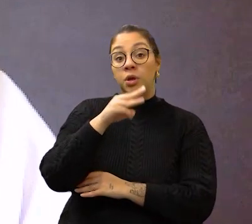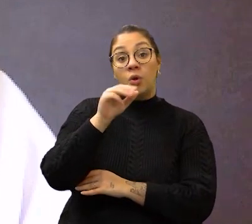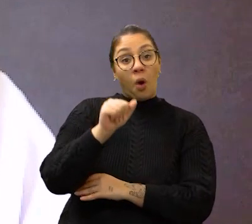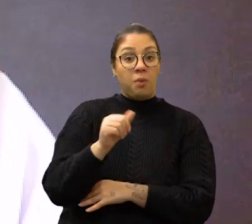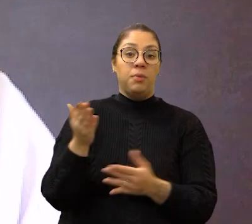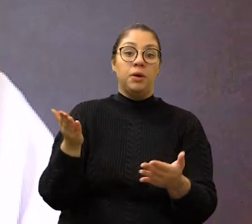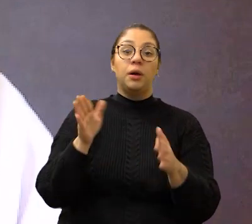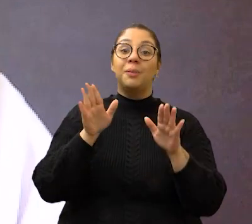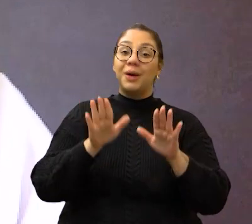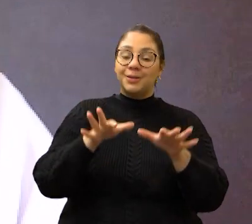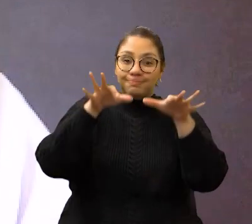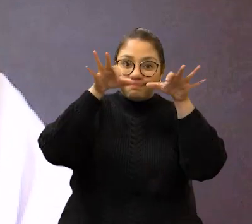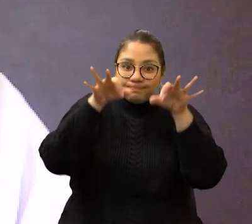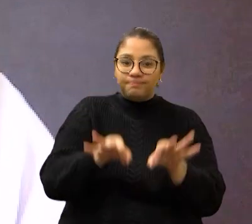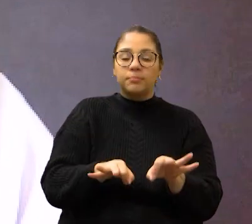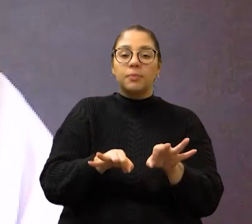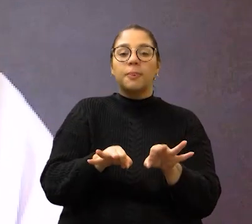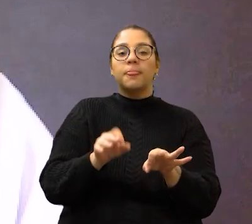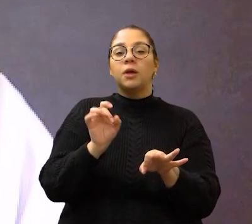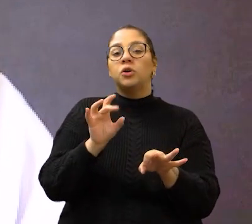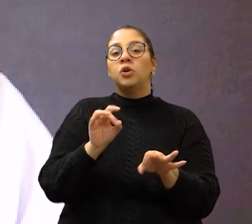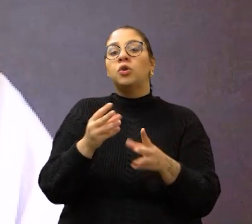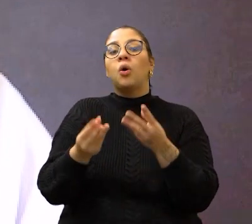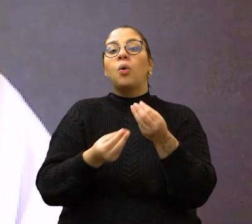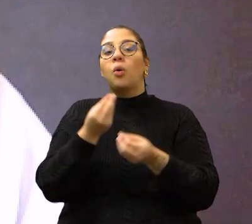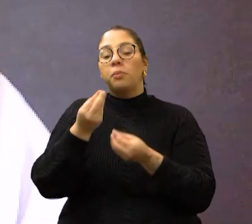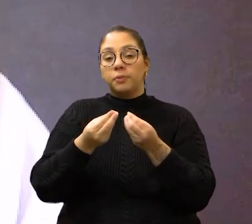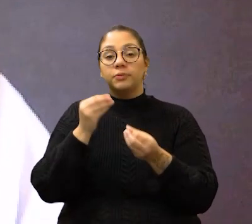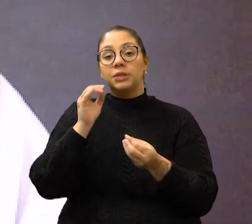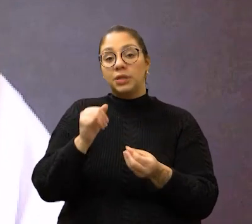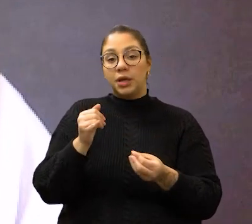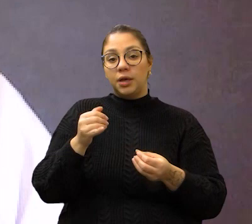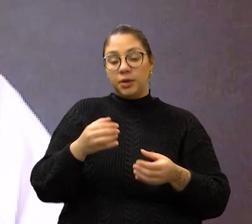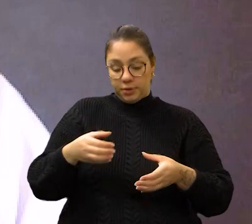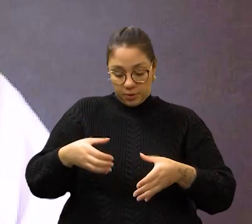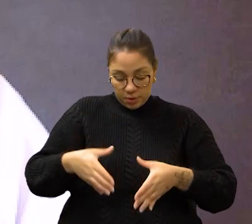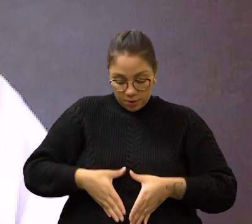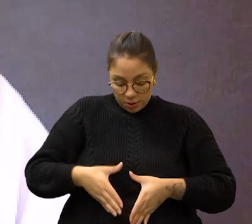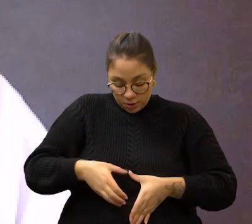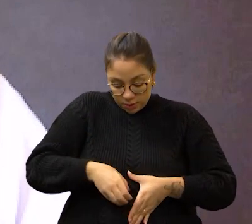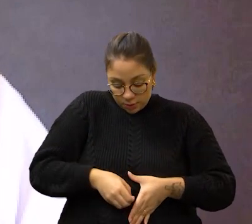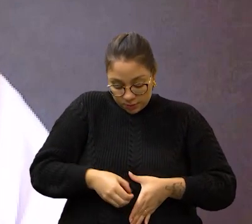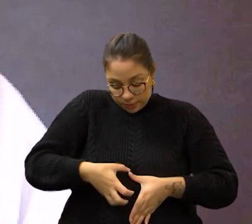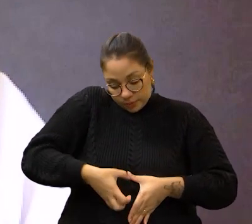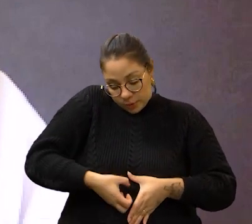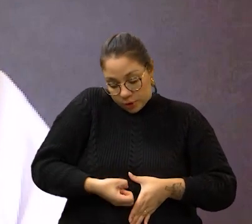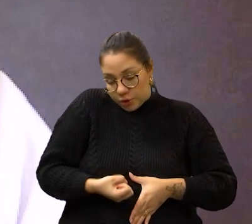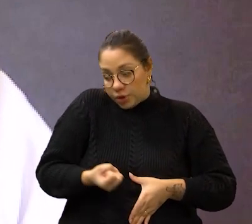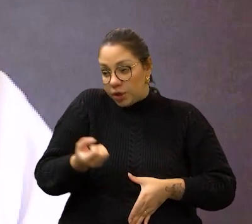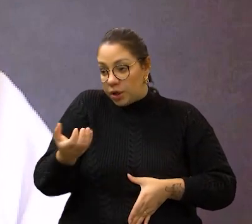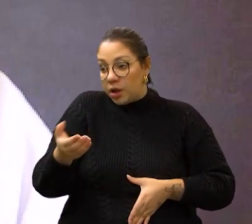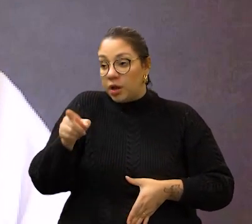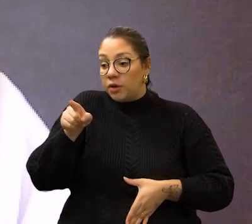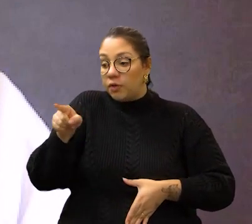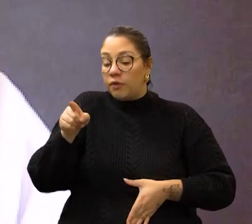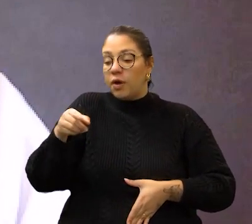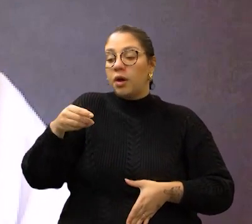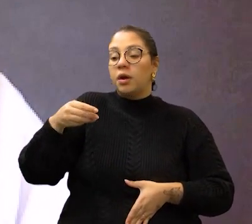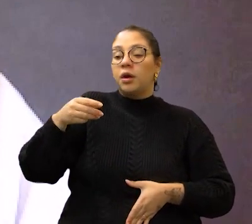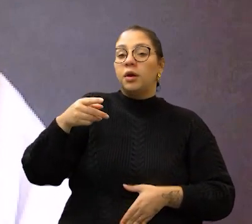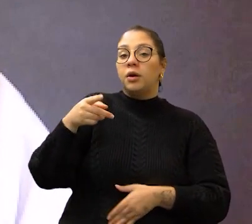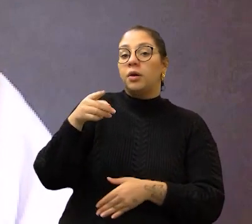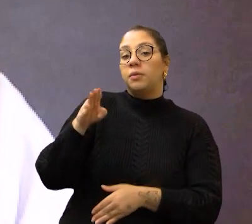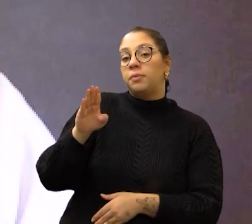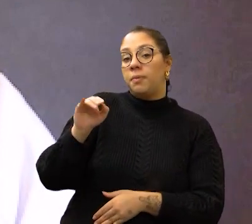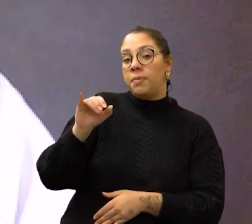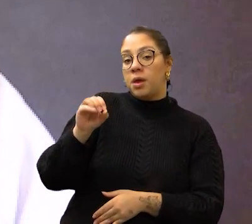imagem, mas a confirmação a gente tem somente quando a gente tira o mioma e manda para biópsia. Então, o que a gente sabe é que aquele mioma,